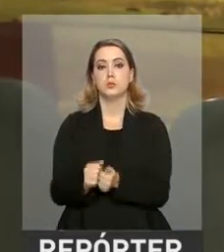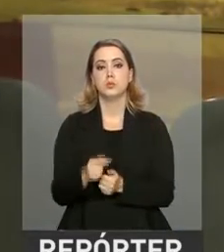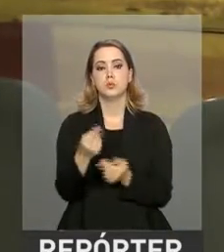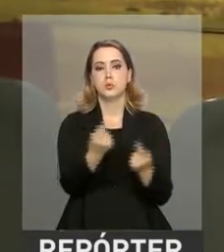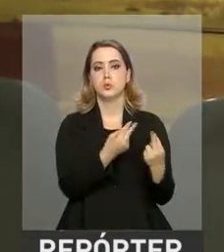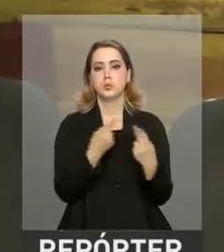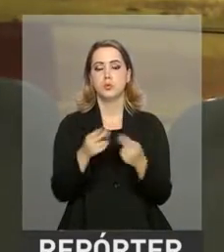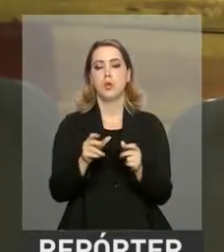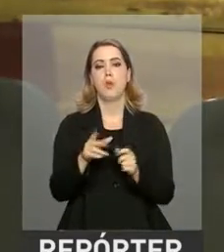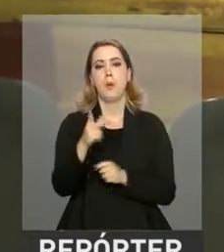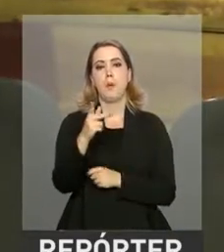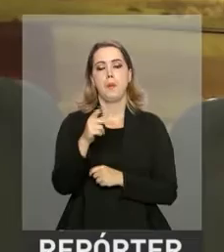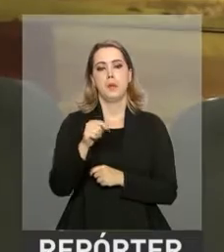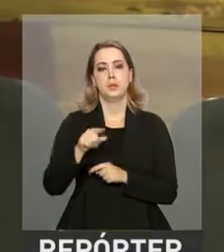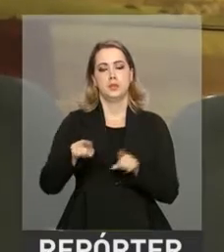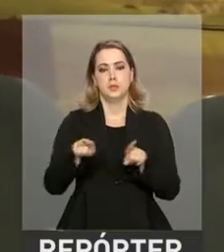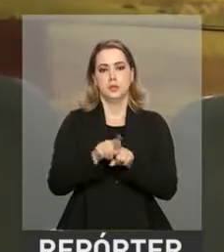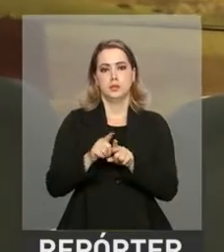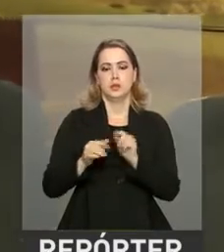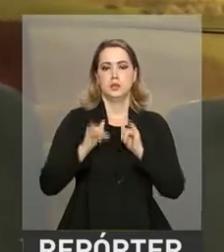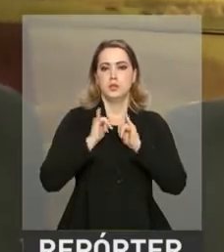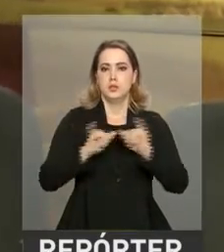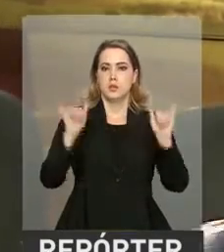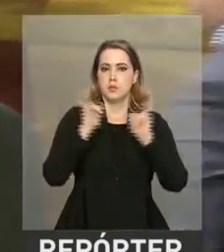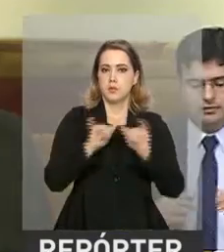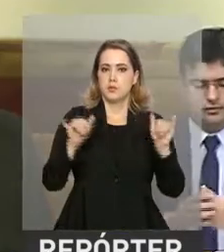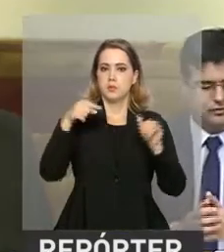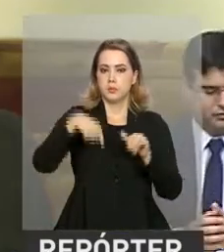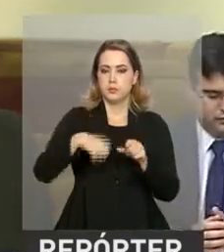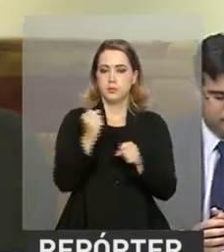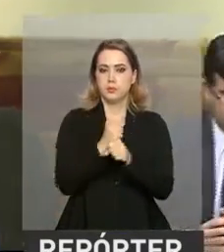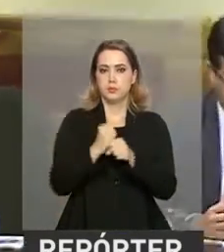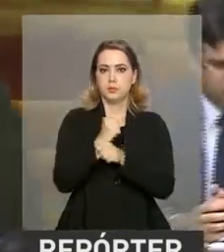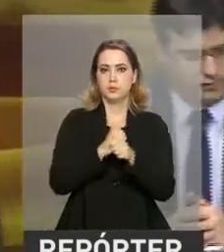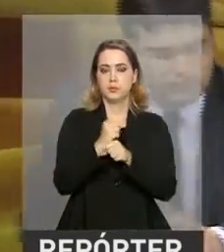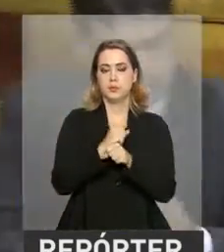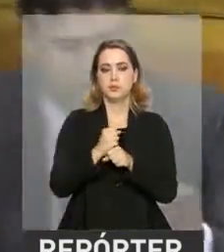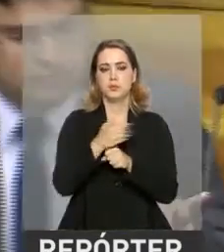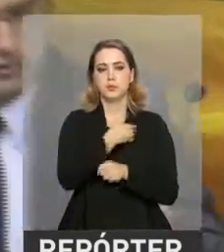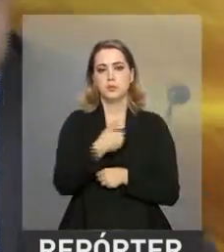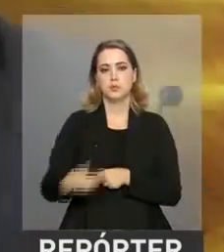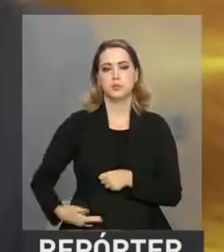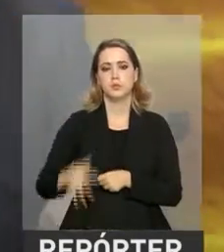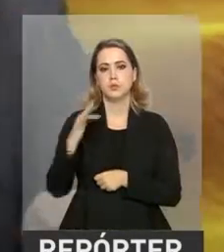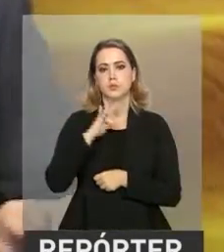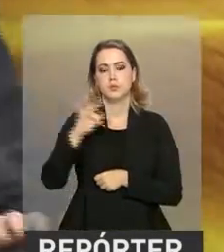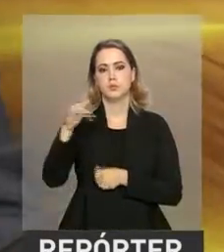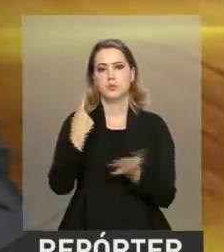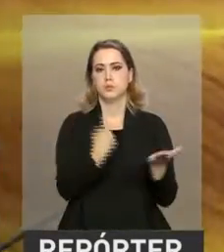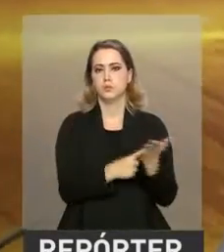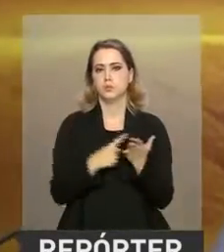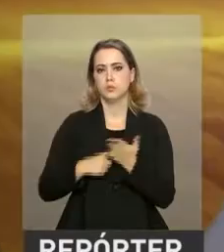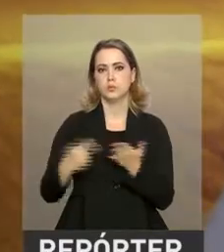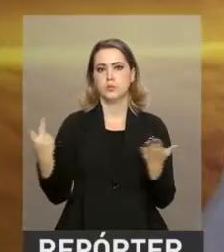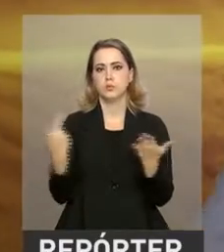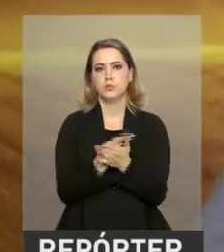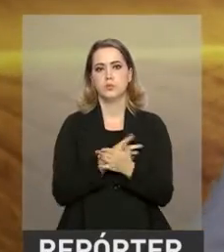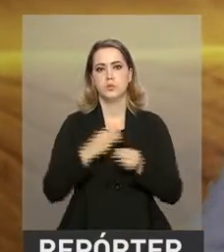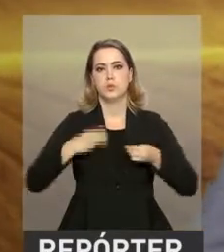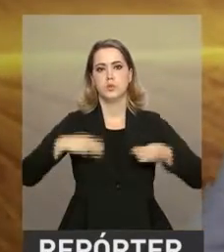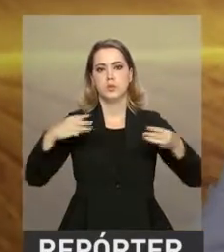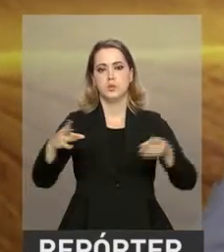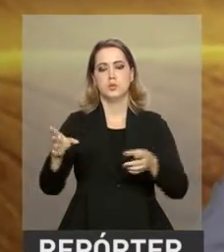ao plano a grupo mais lançado em agosto deste ano pelo governo federal o acordo foi firmado entre o ministério da agricultura